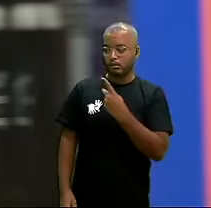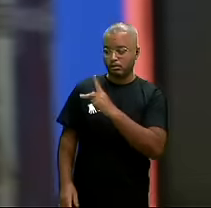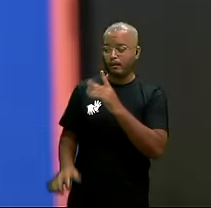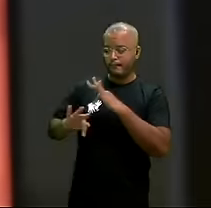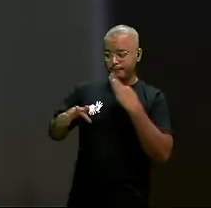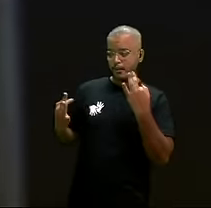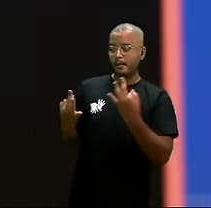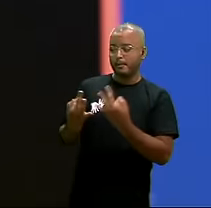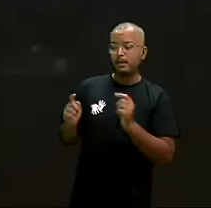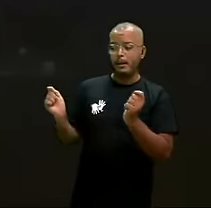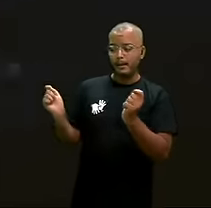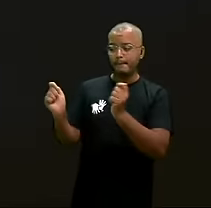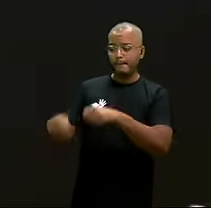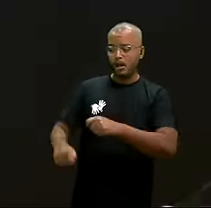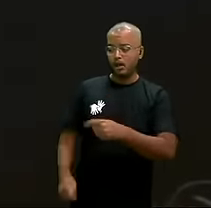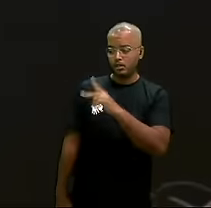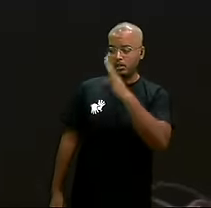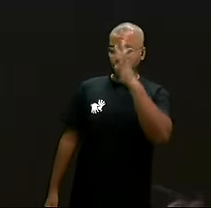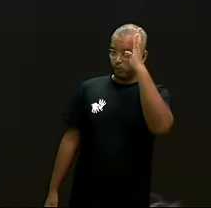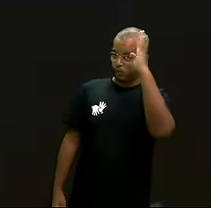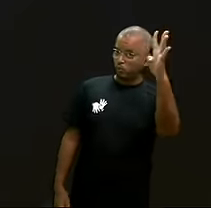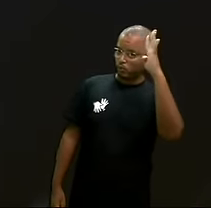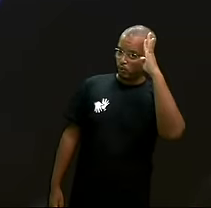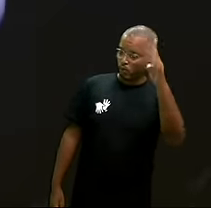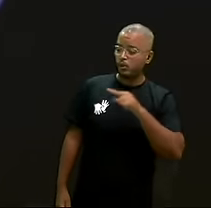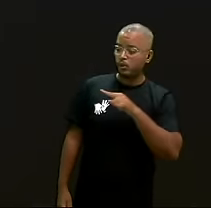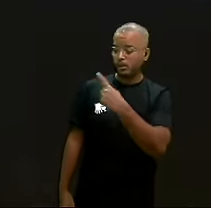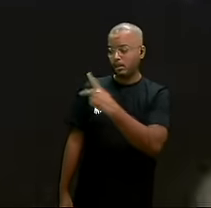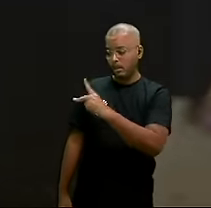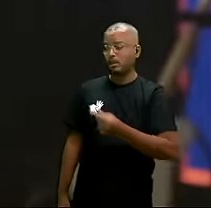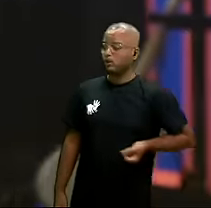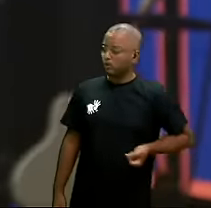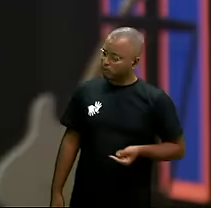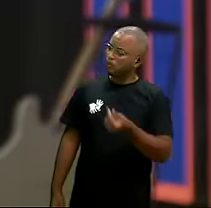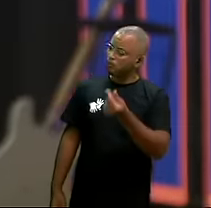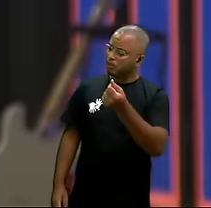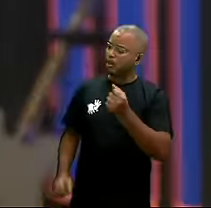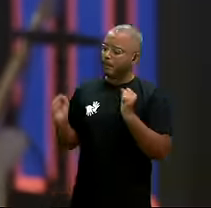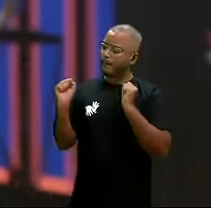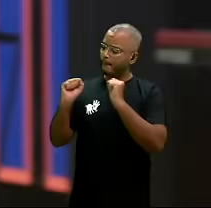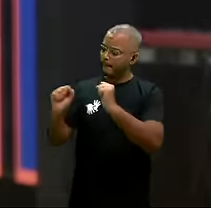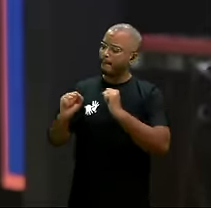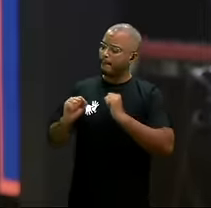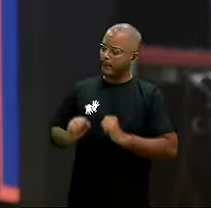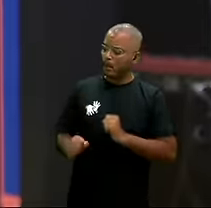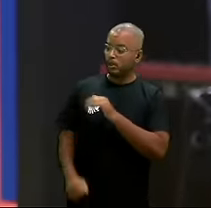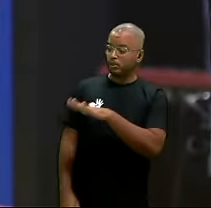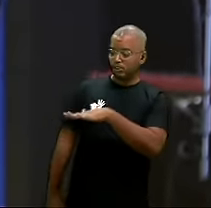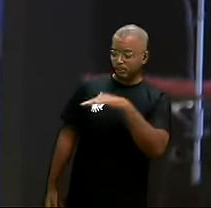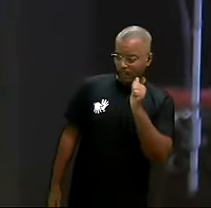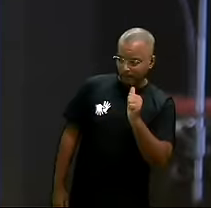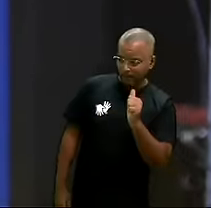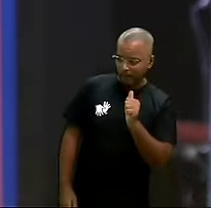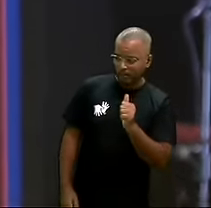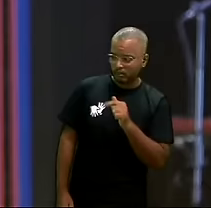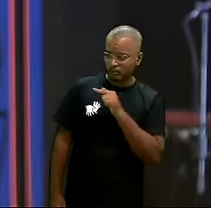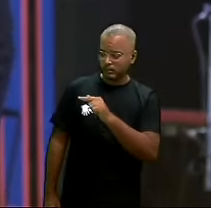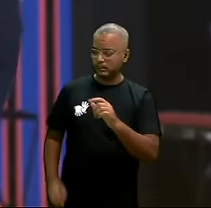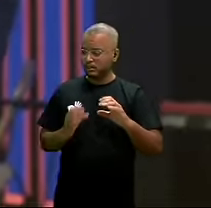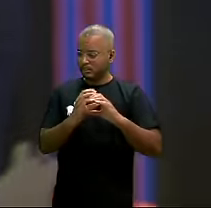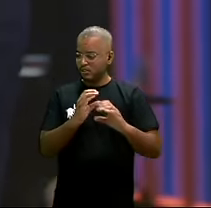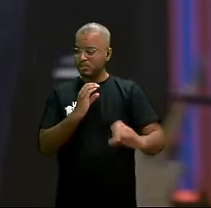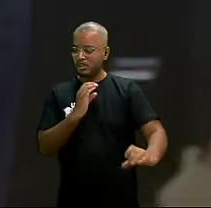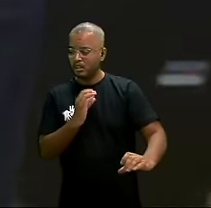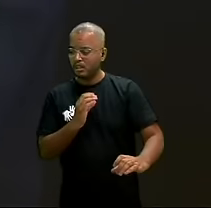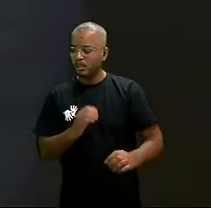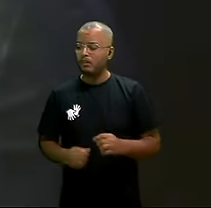Deus pode contar com os seus sonhos, Deus pode contar com as tuas finanças, Deus pode contar com o teu chamado. Ei, tem algum engenheiro aí, Deus pode contar com você, tem